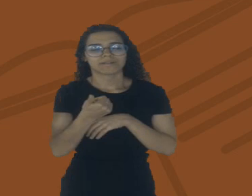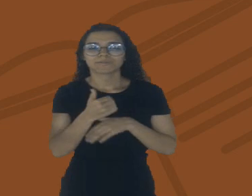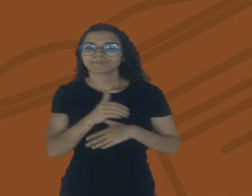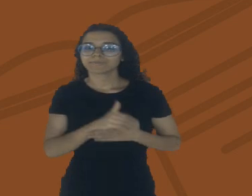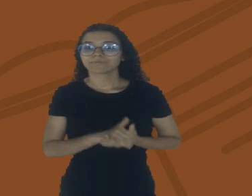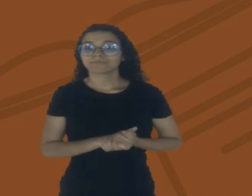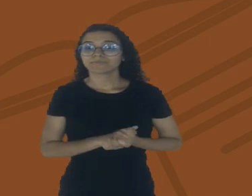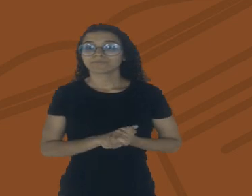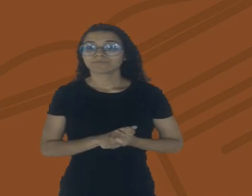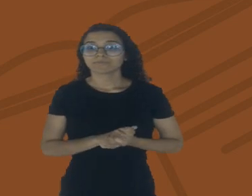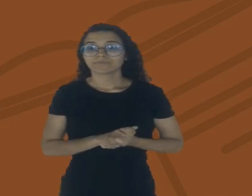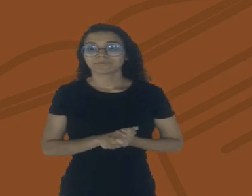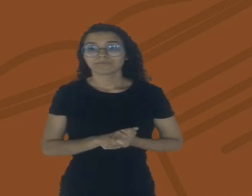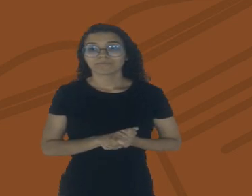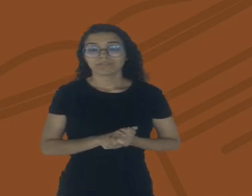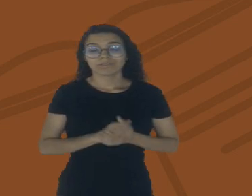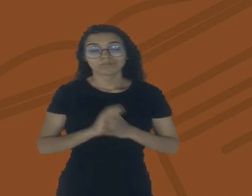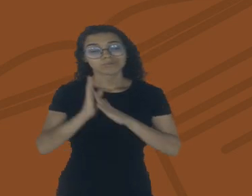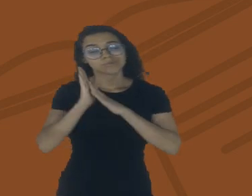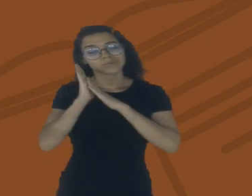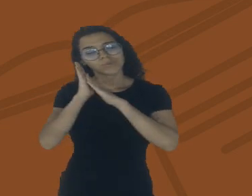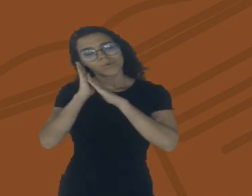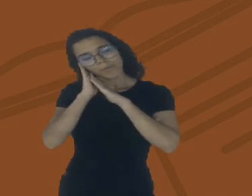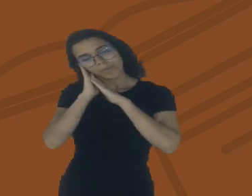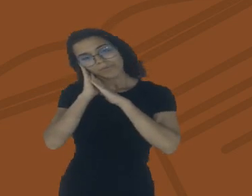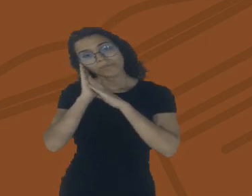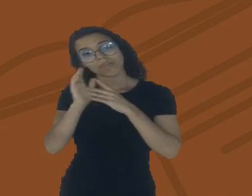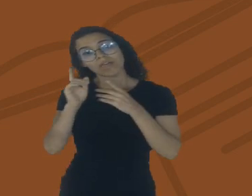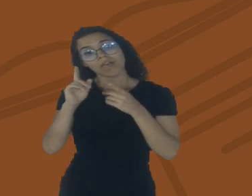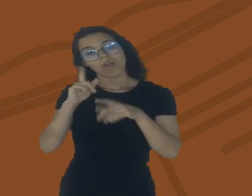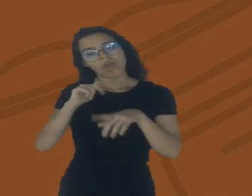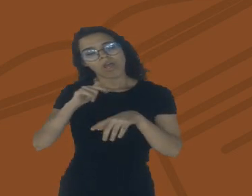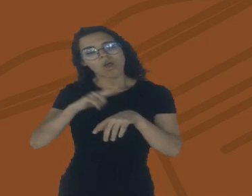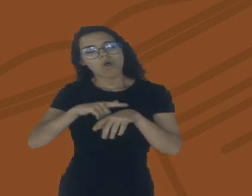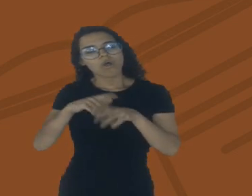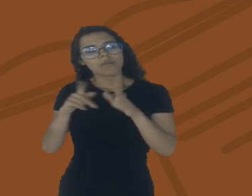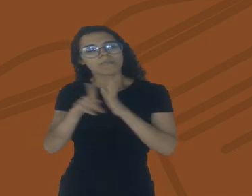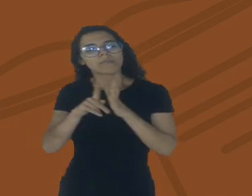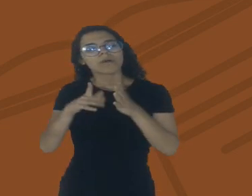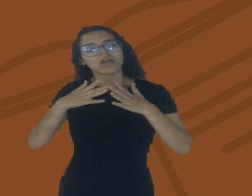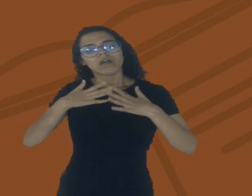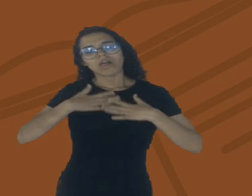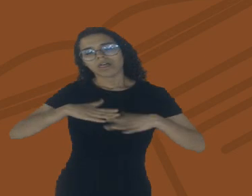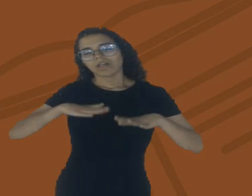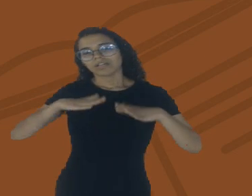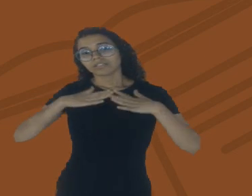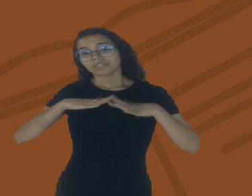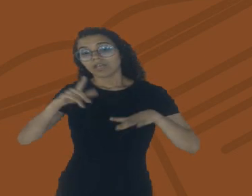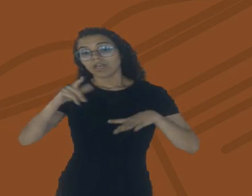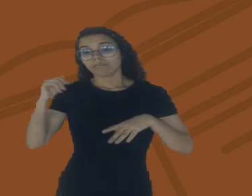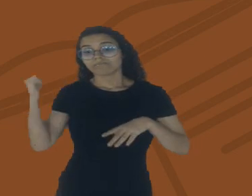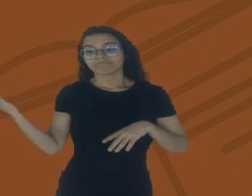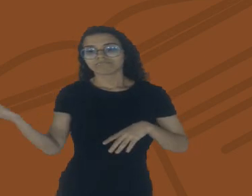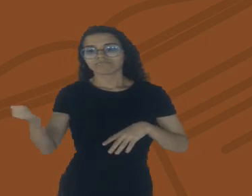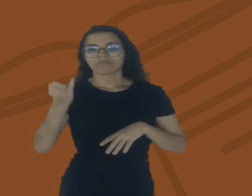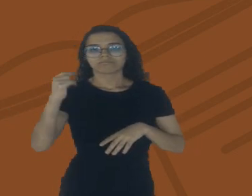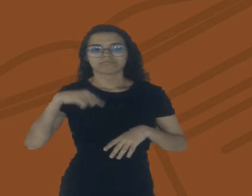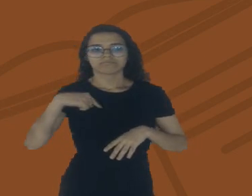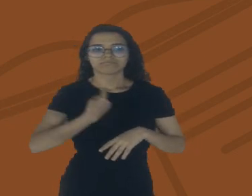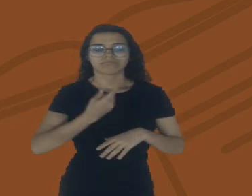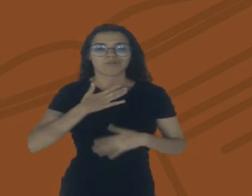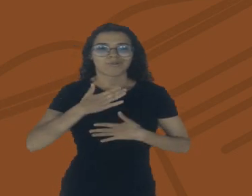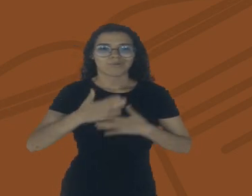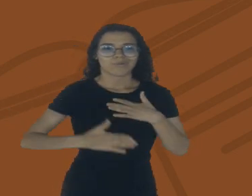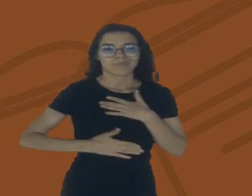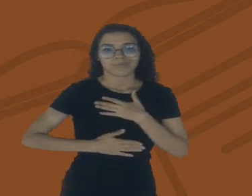Continuando. O sono, além de ser um momento extremamente relaxante, é um processo vital para o nosso organismo.